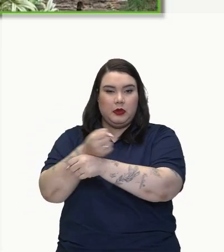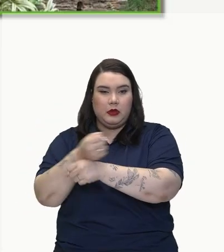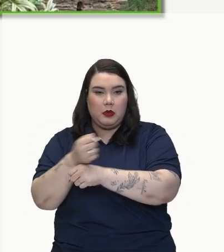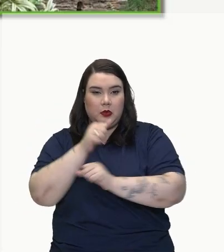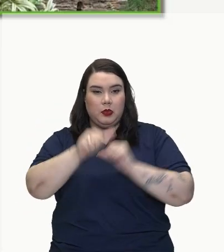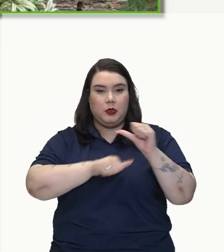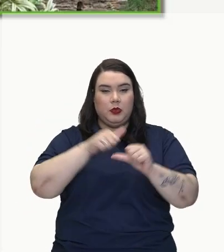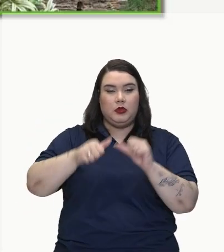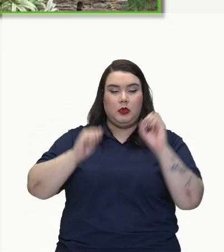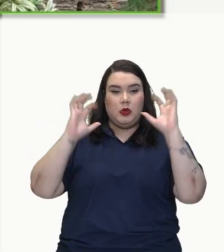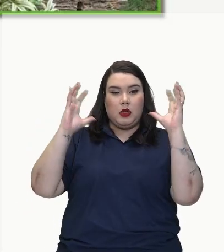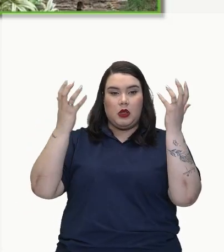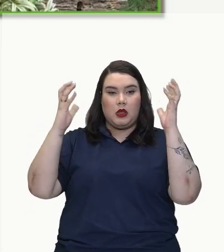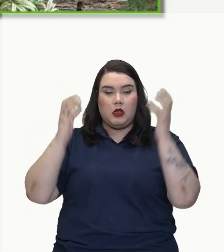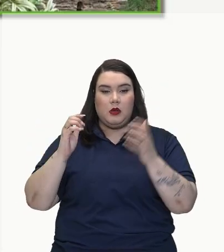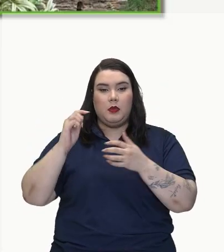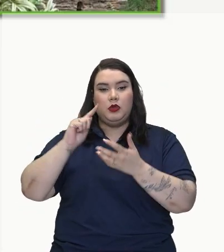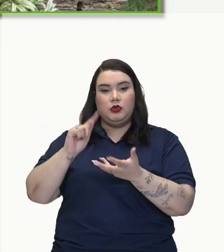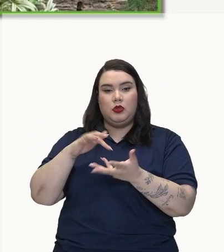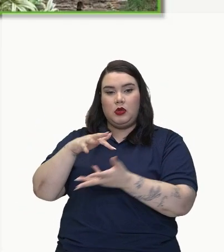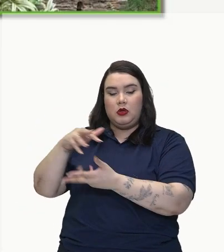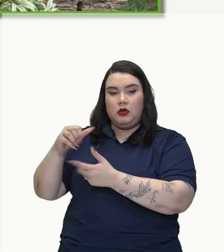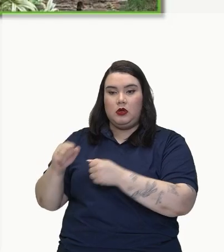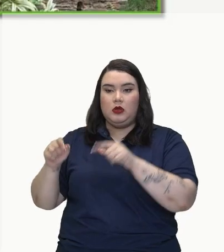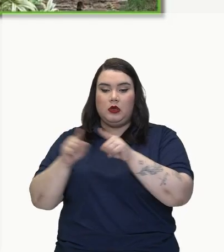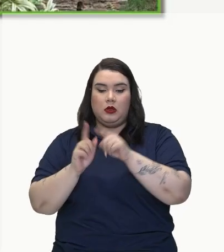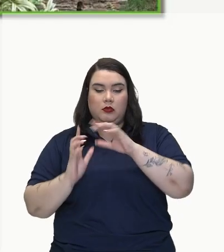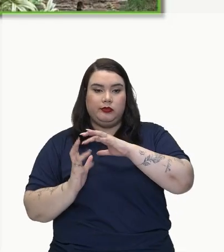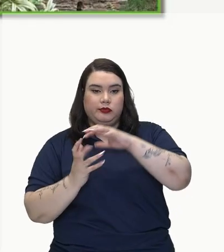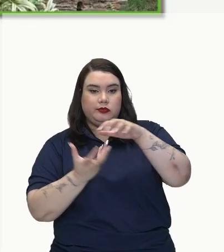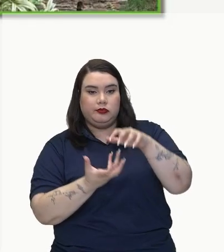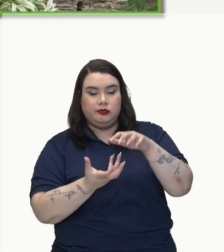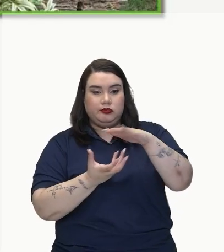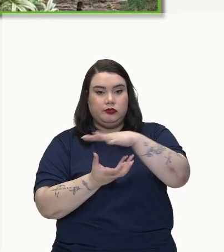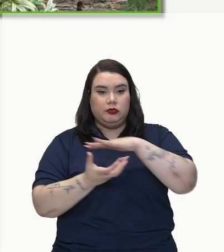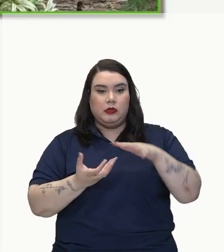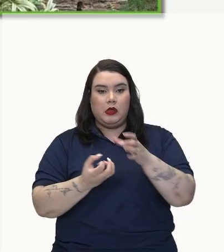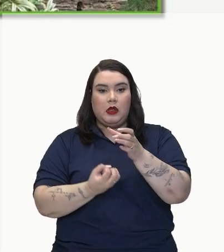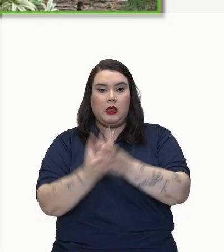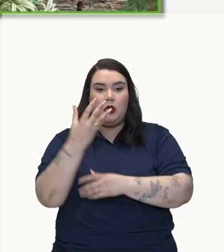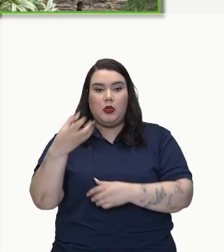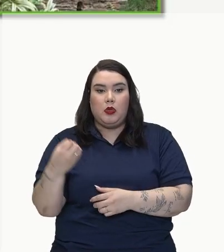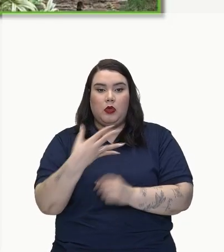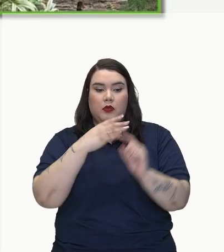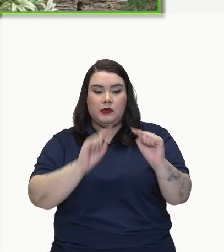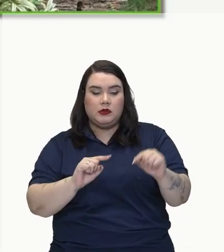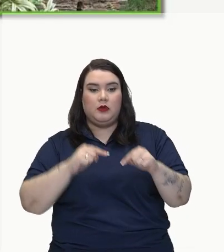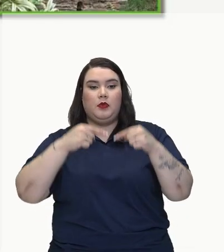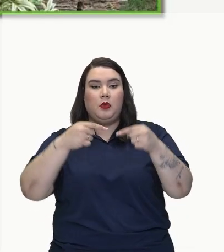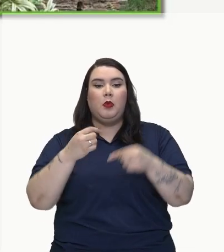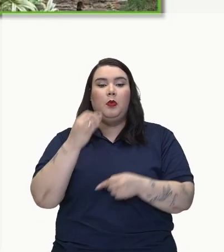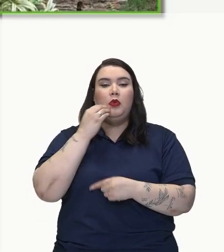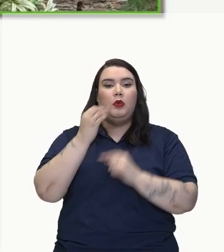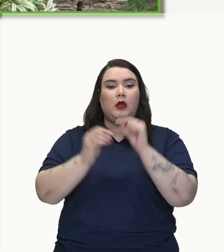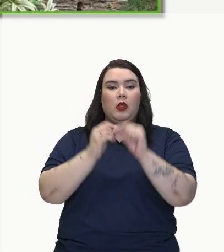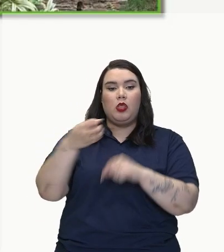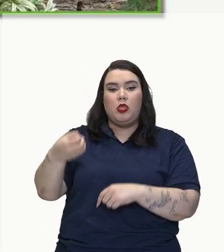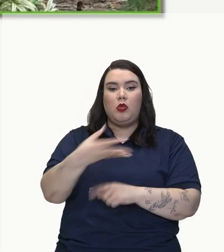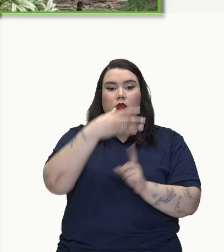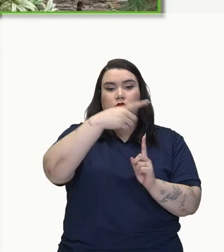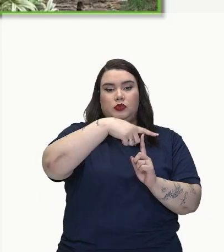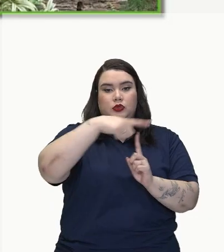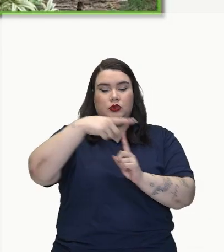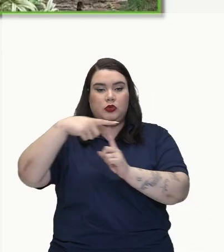no clima, na geografia e nos ecossistemas criaram novos desafios e oportunidades para